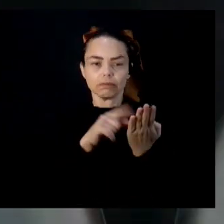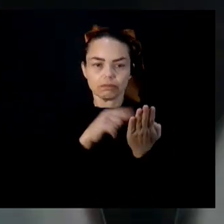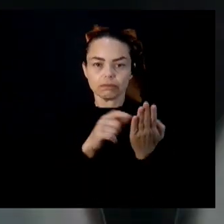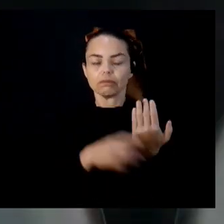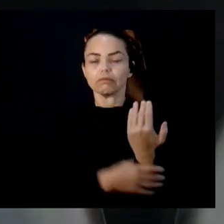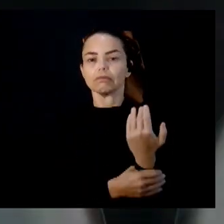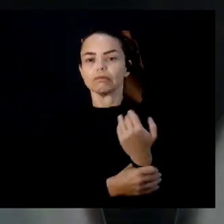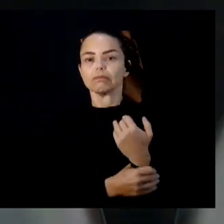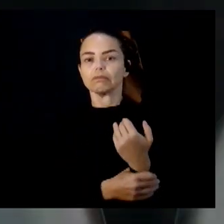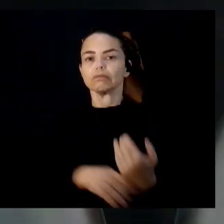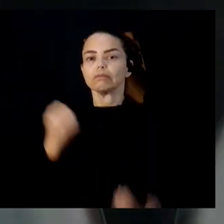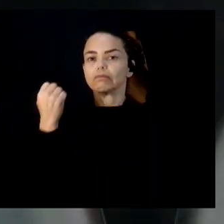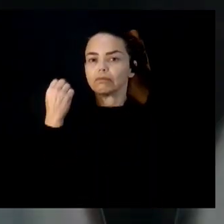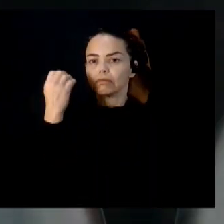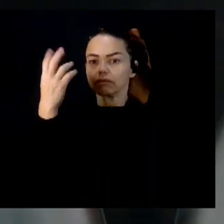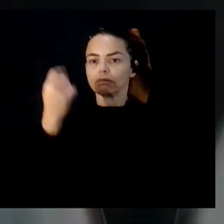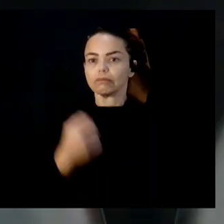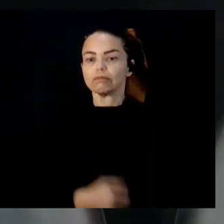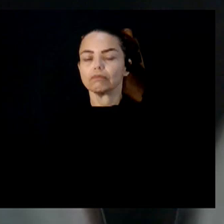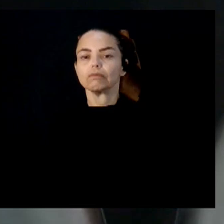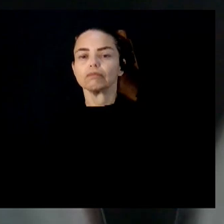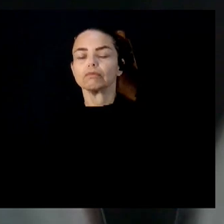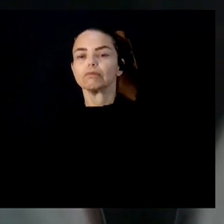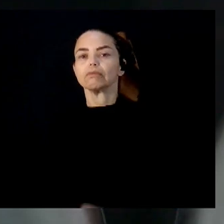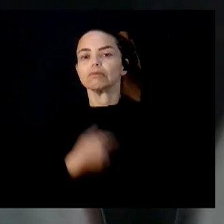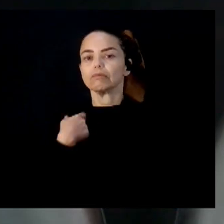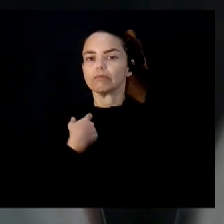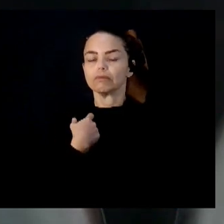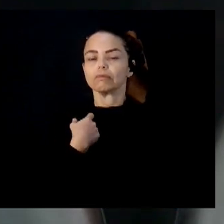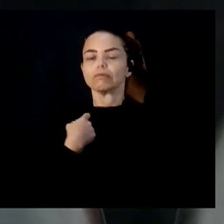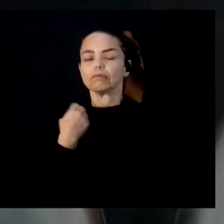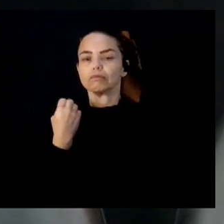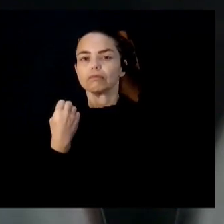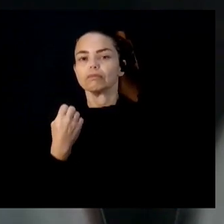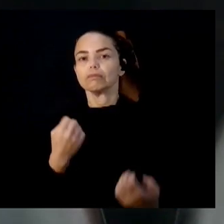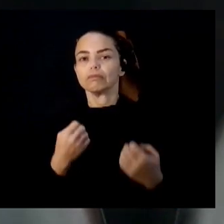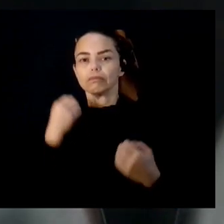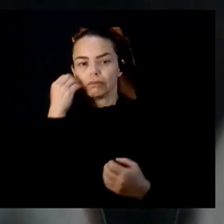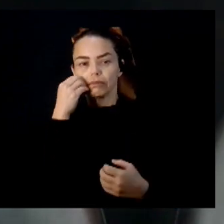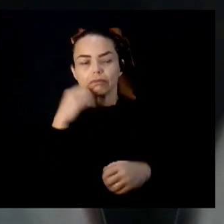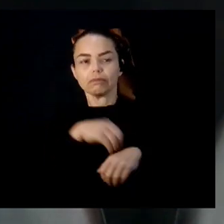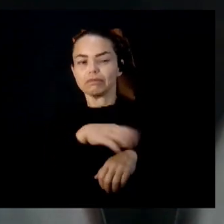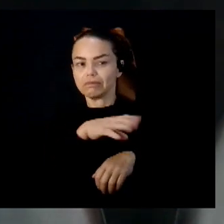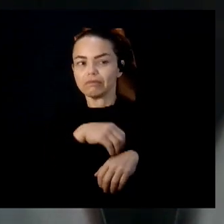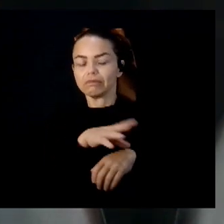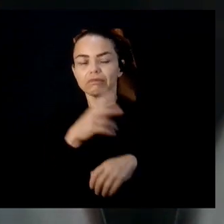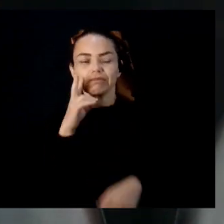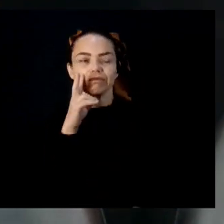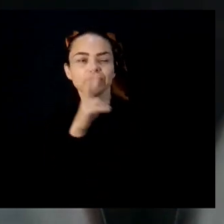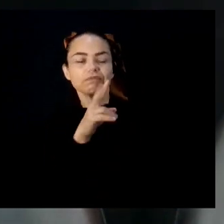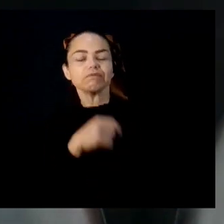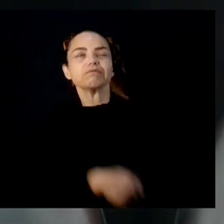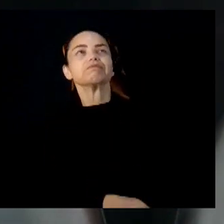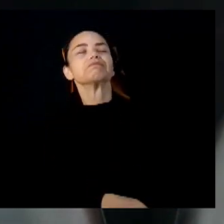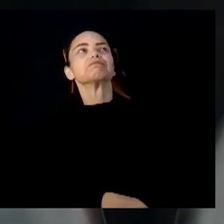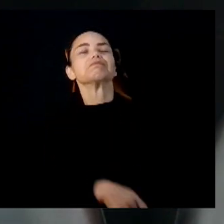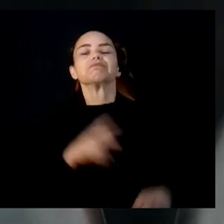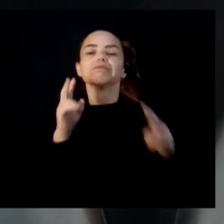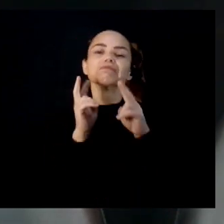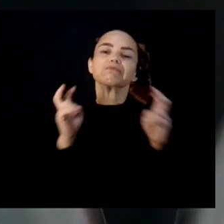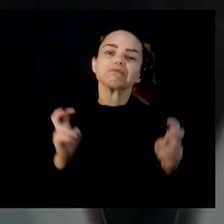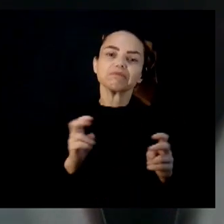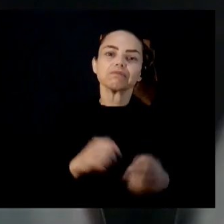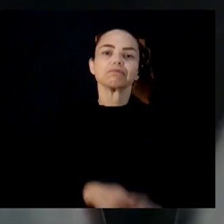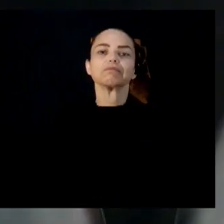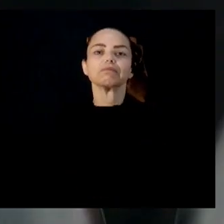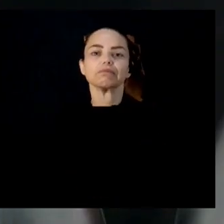carro, ela traz muitas experiências, que você vai compartilhando aquilo que você está vendo, você traz assuntos, então